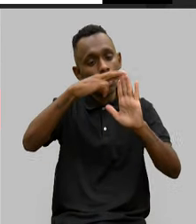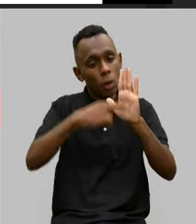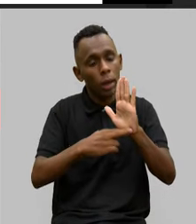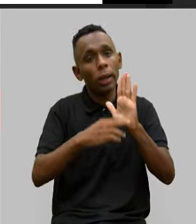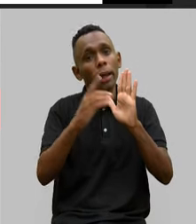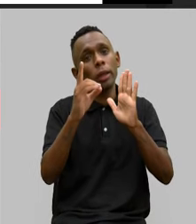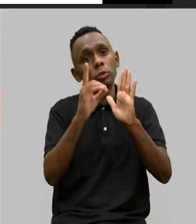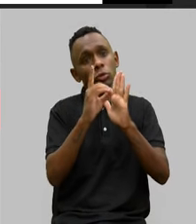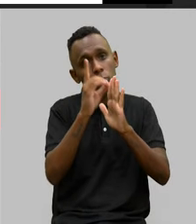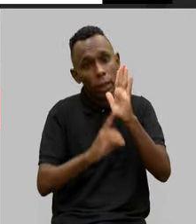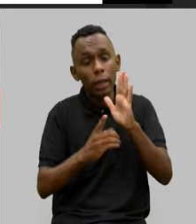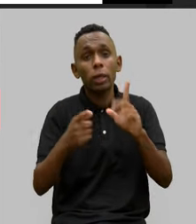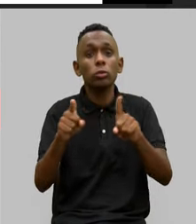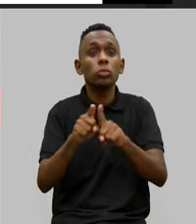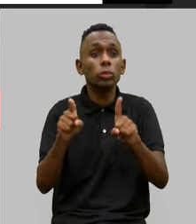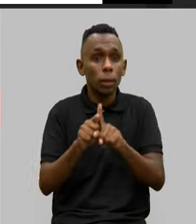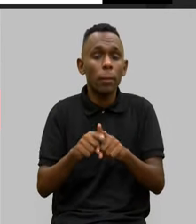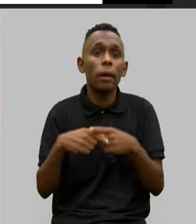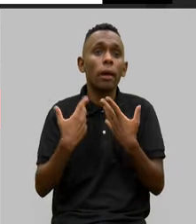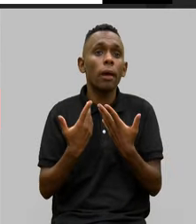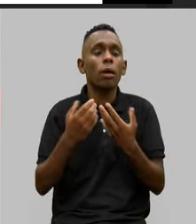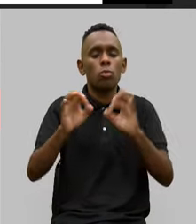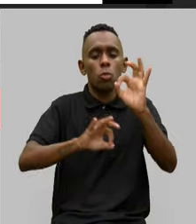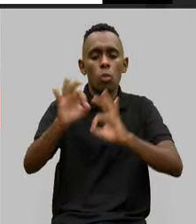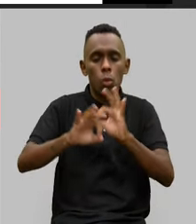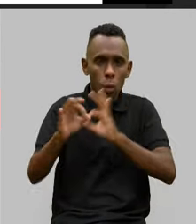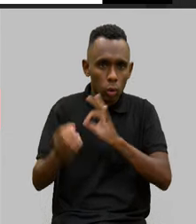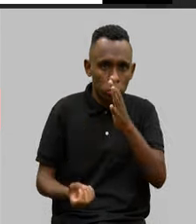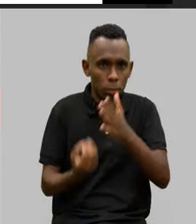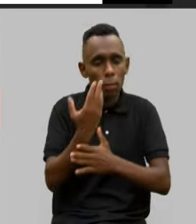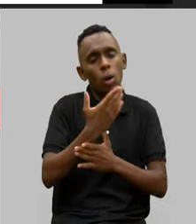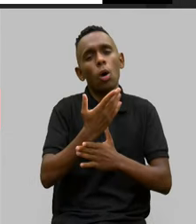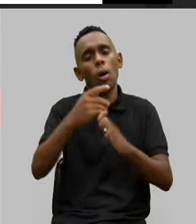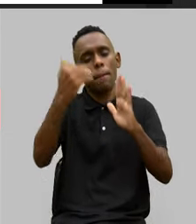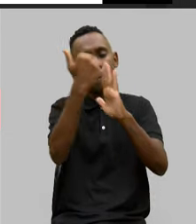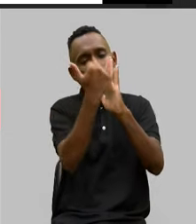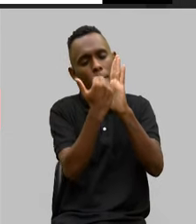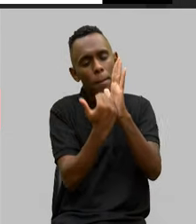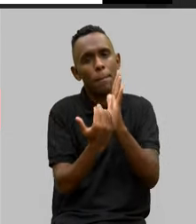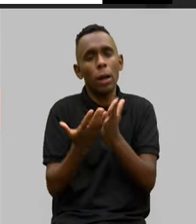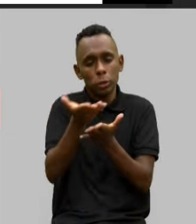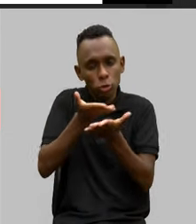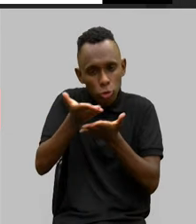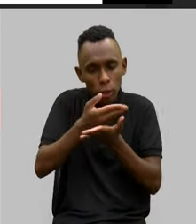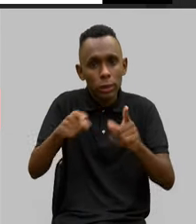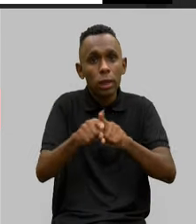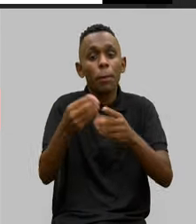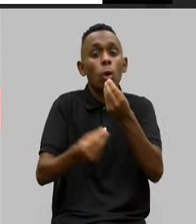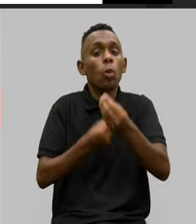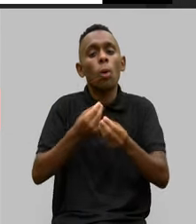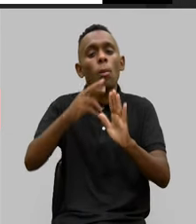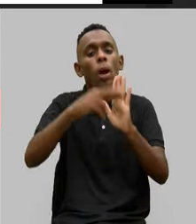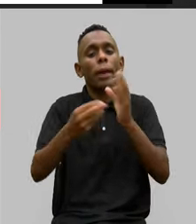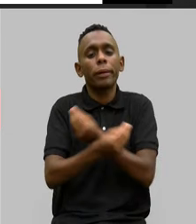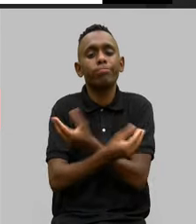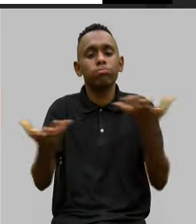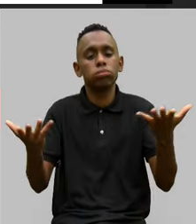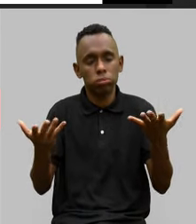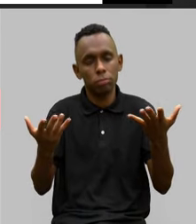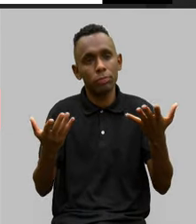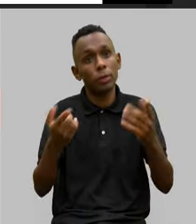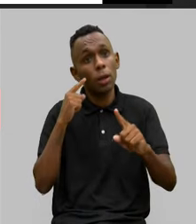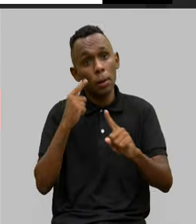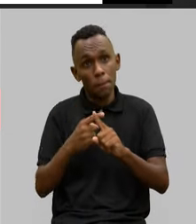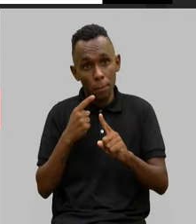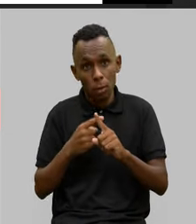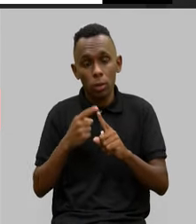e e da mesma forma na elaboração dos protocolos clínicos e da dinâmica de distribuição até porque a para que